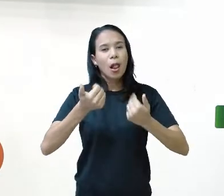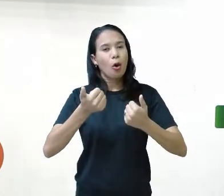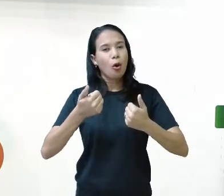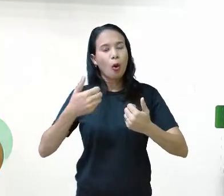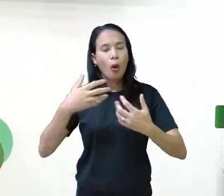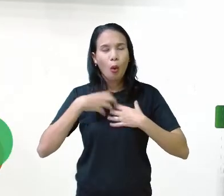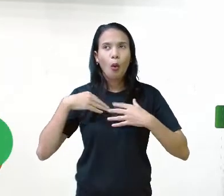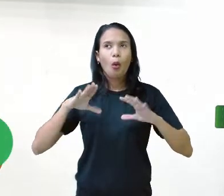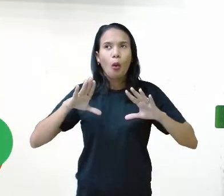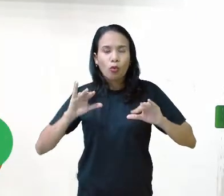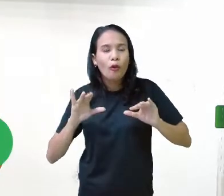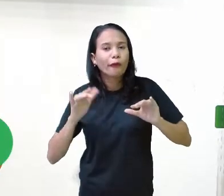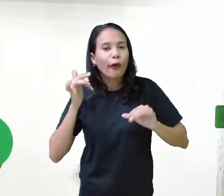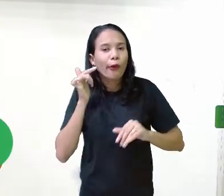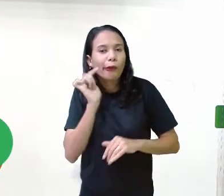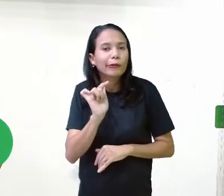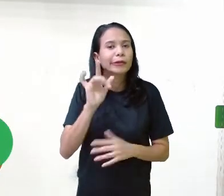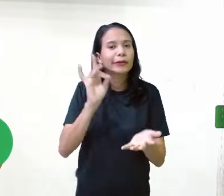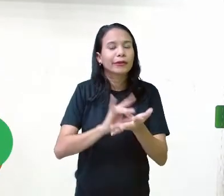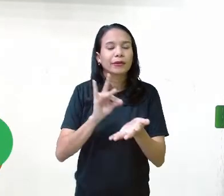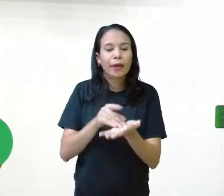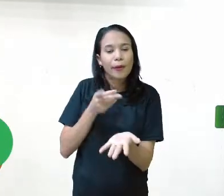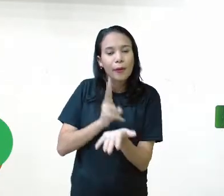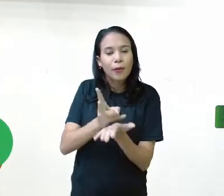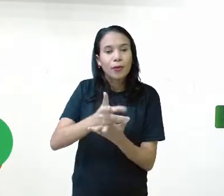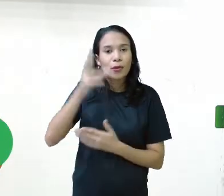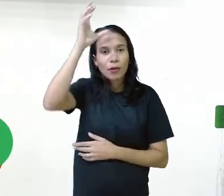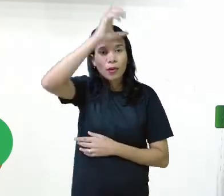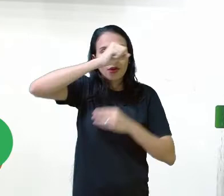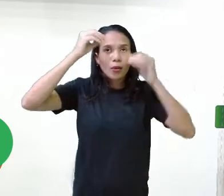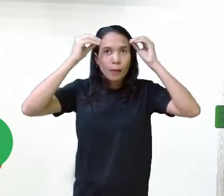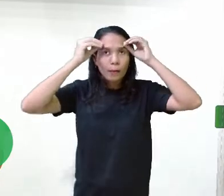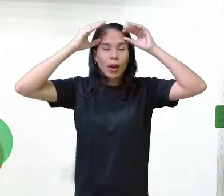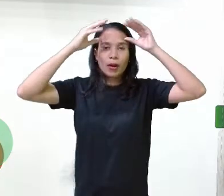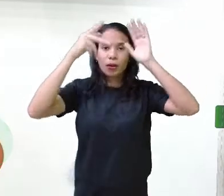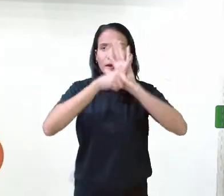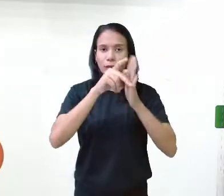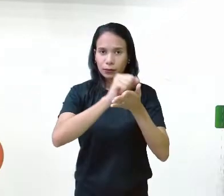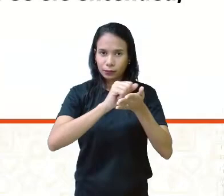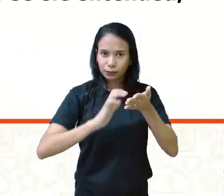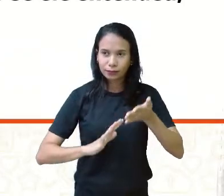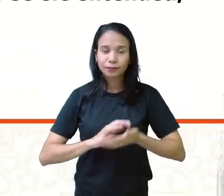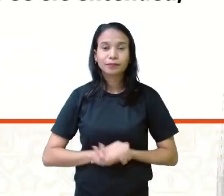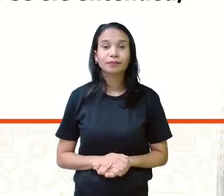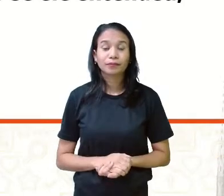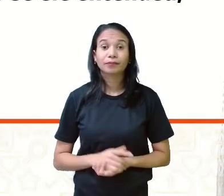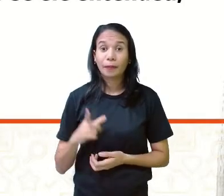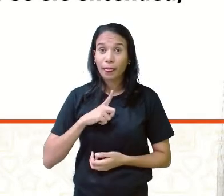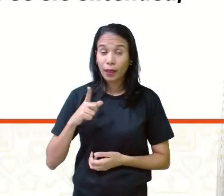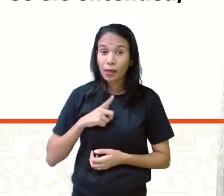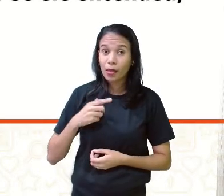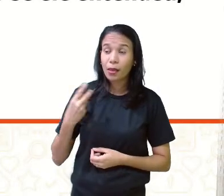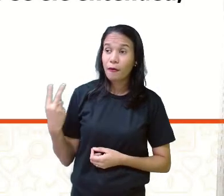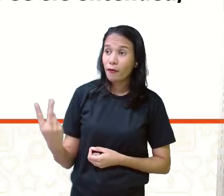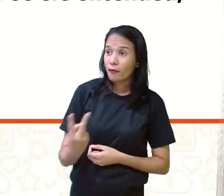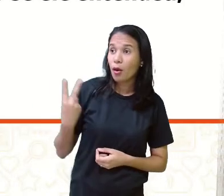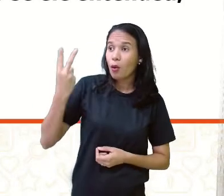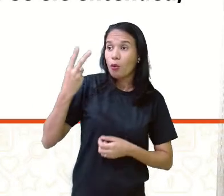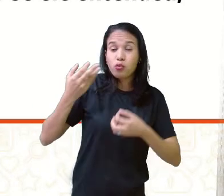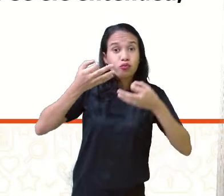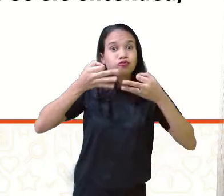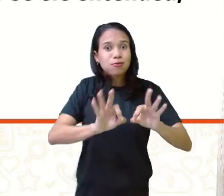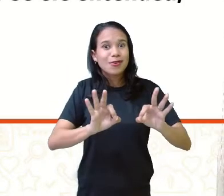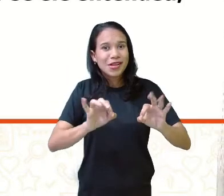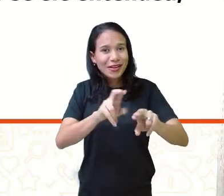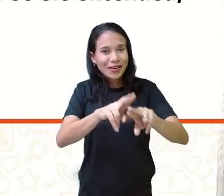que ele consiga dar continuidade, dar sequência nas suas atividades. Valores de acerto. Então,